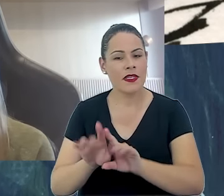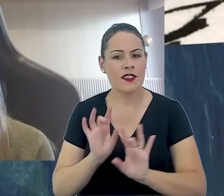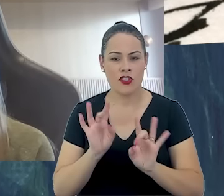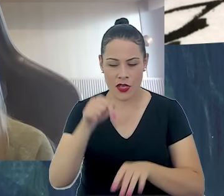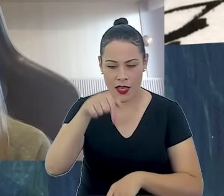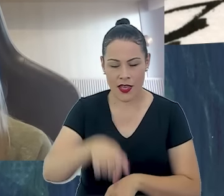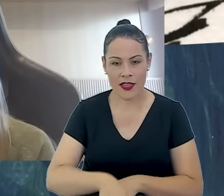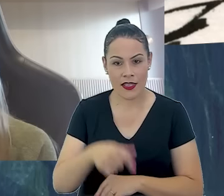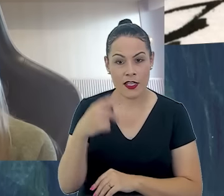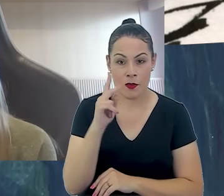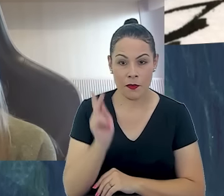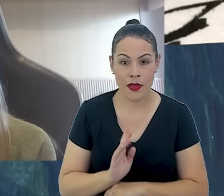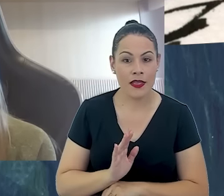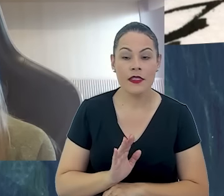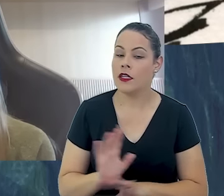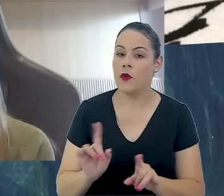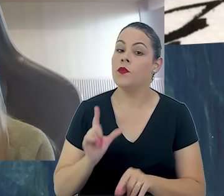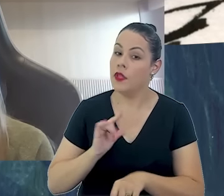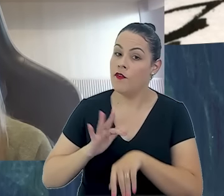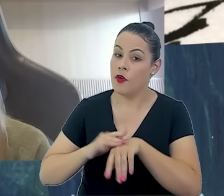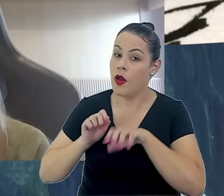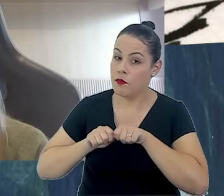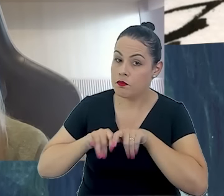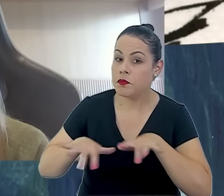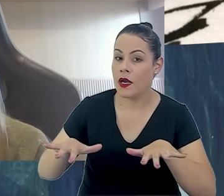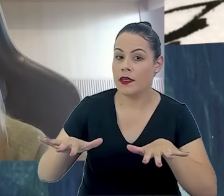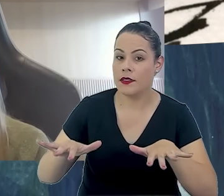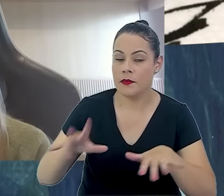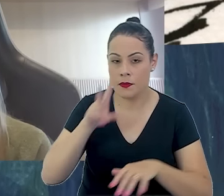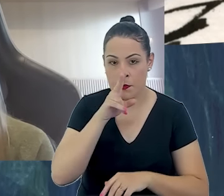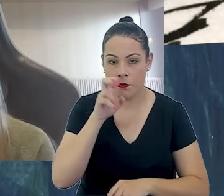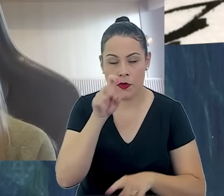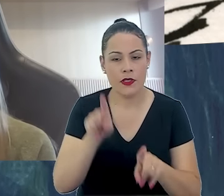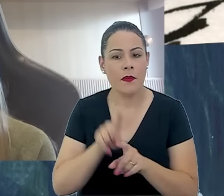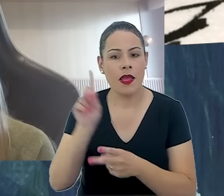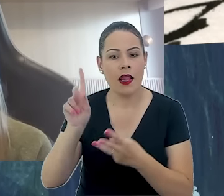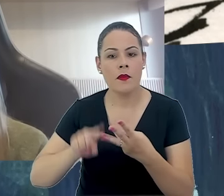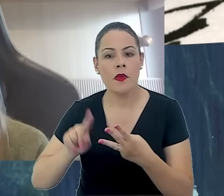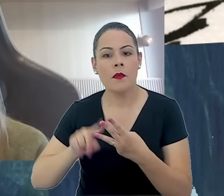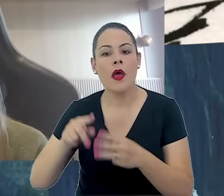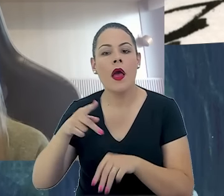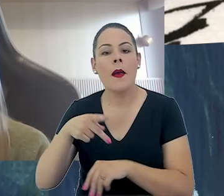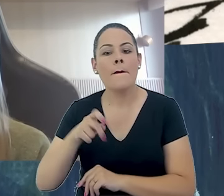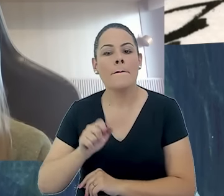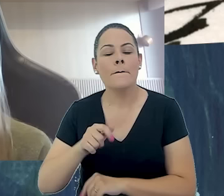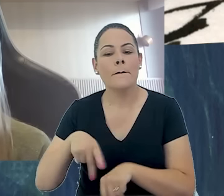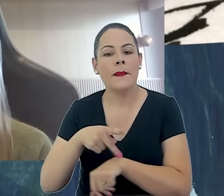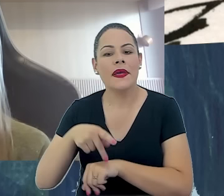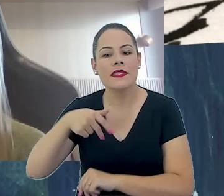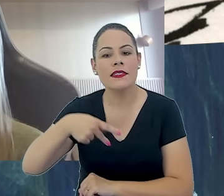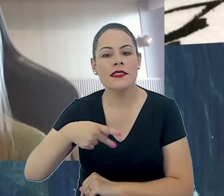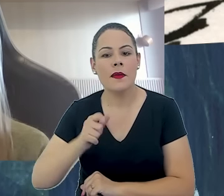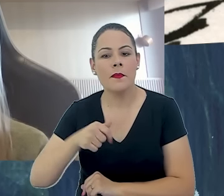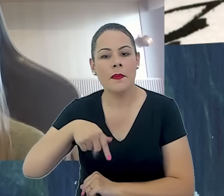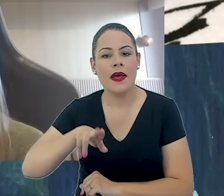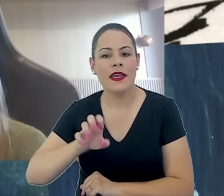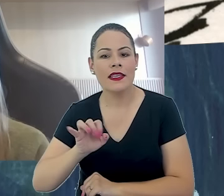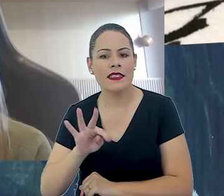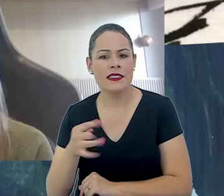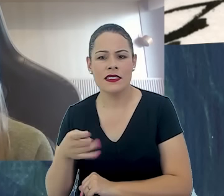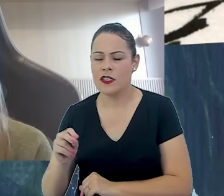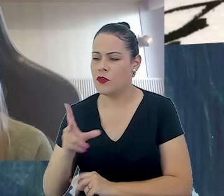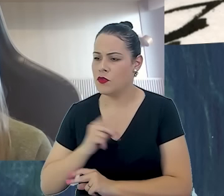não só aqui, a gente teve aqui, teve a pandemia, aí tivemos no Paquistão, não, um problema seríssimo lá, de uma